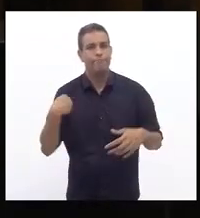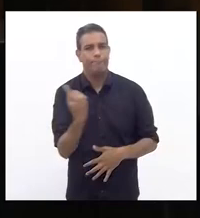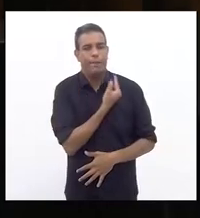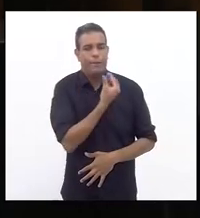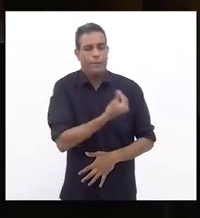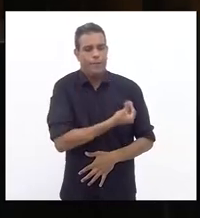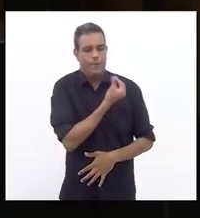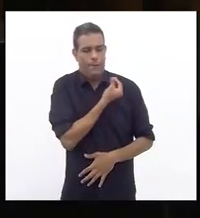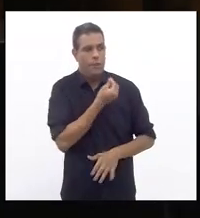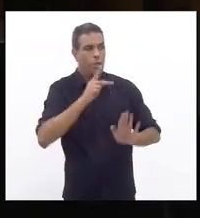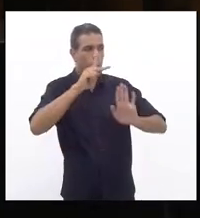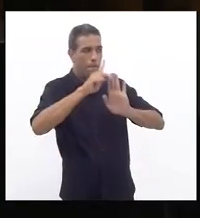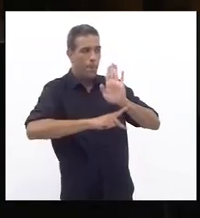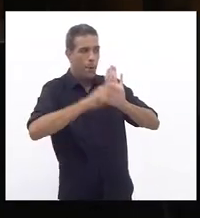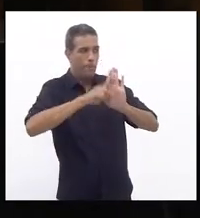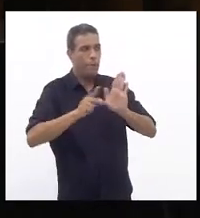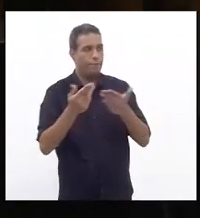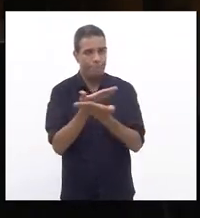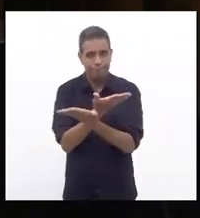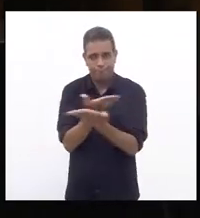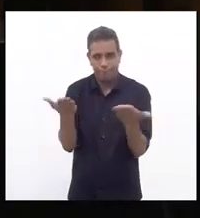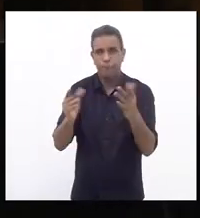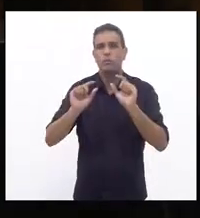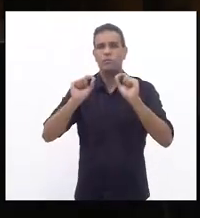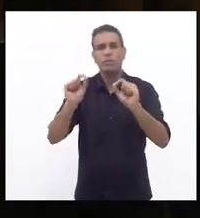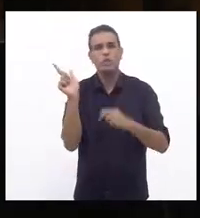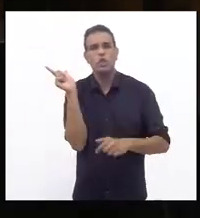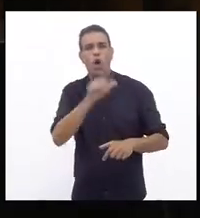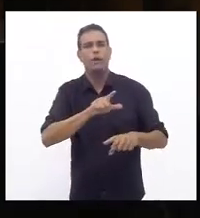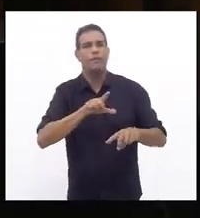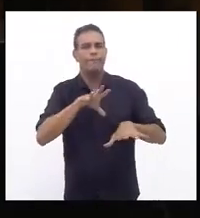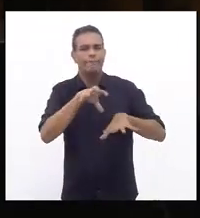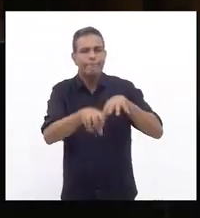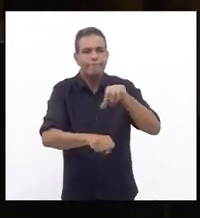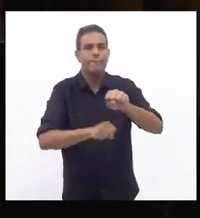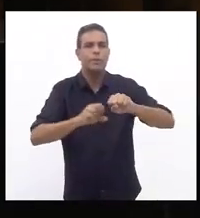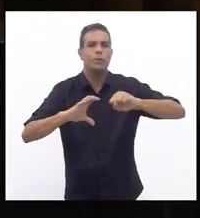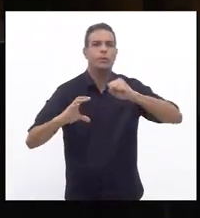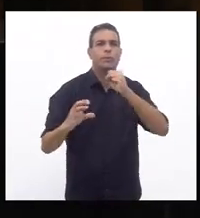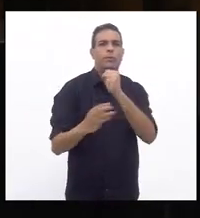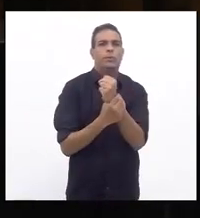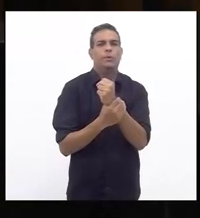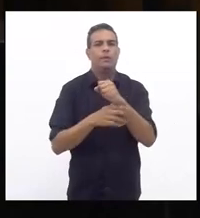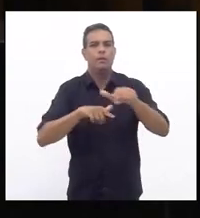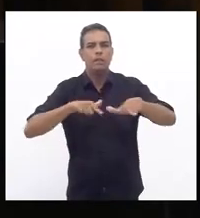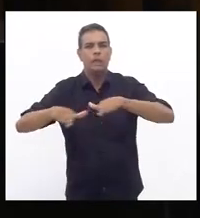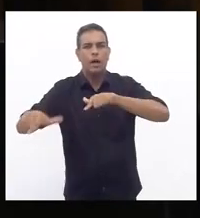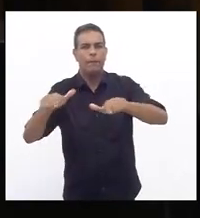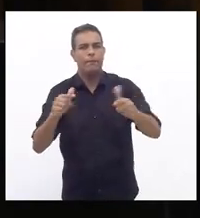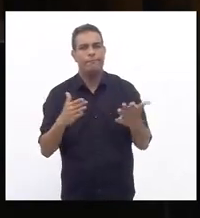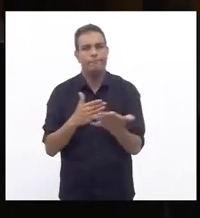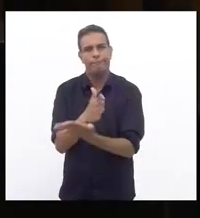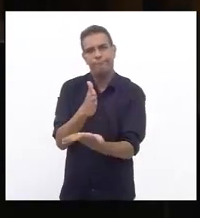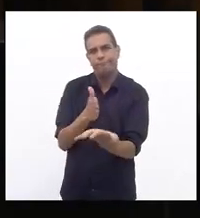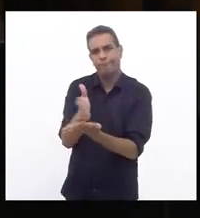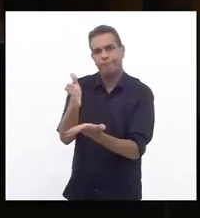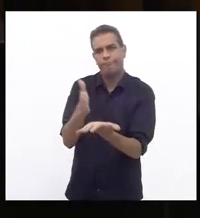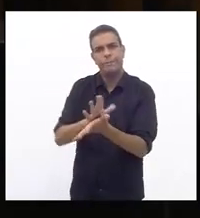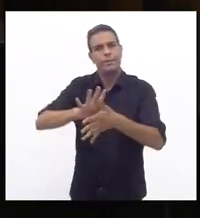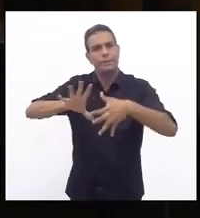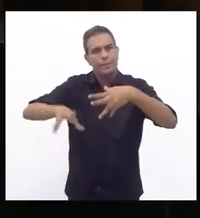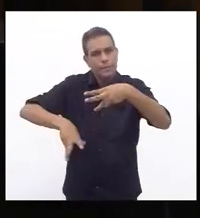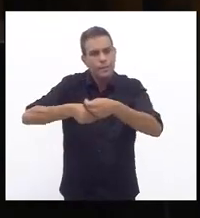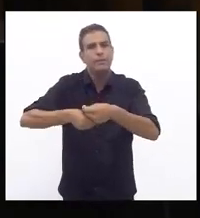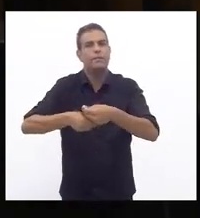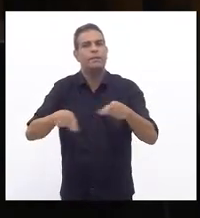presente projeto, senhoras e senhores, busca garantir a manutenção desses empregados com a incorporação dos